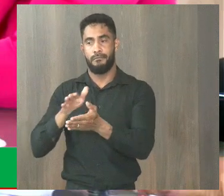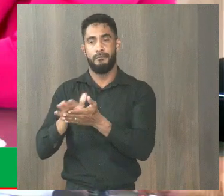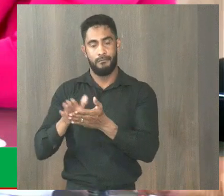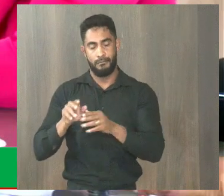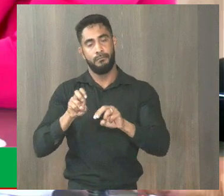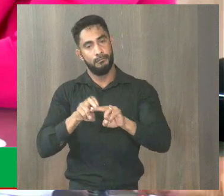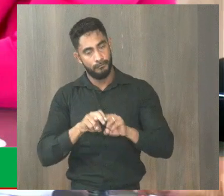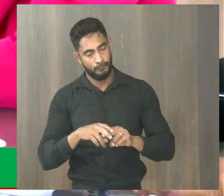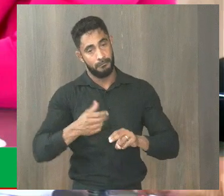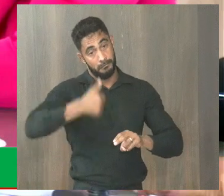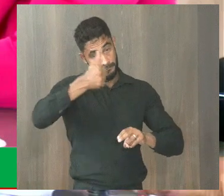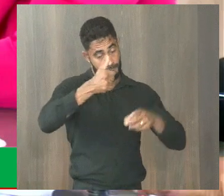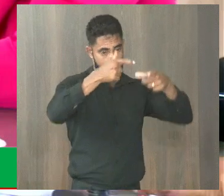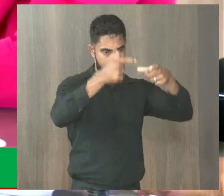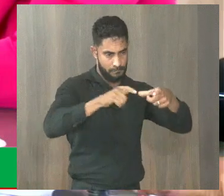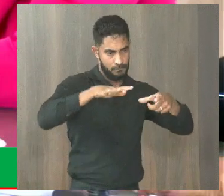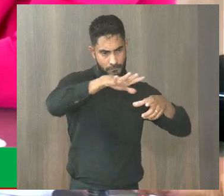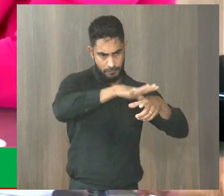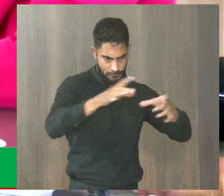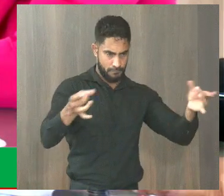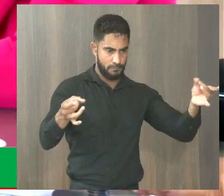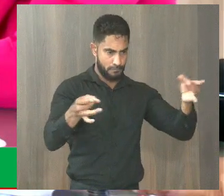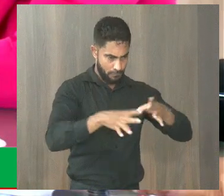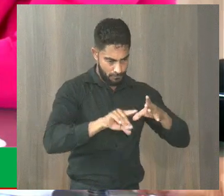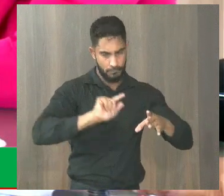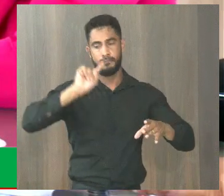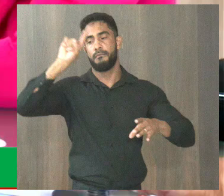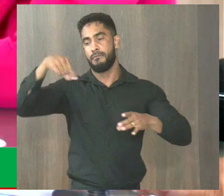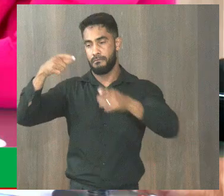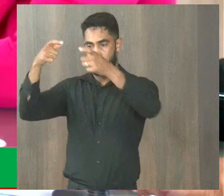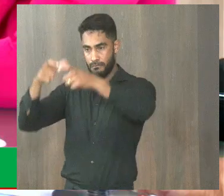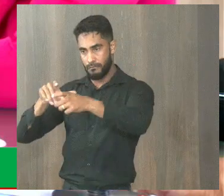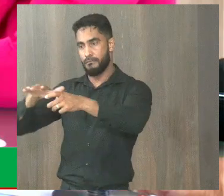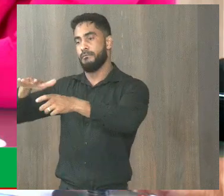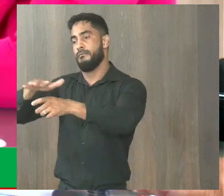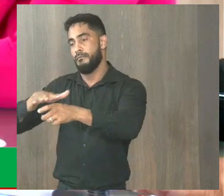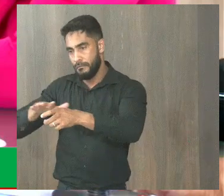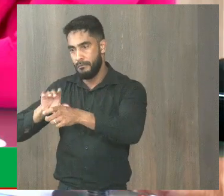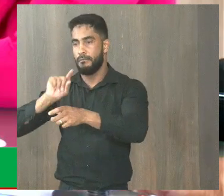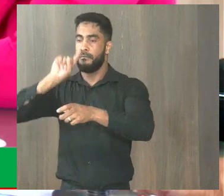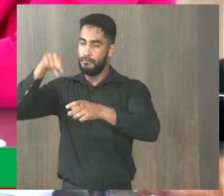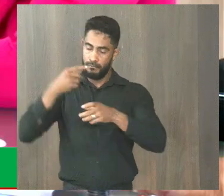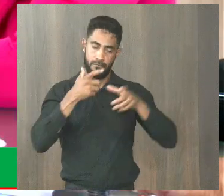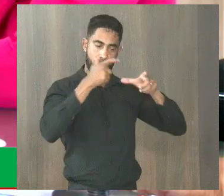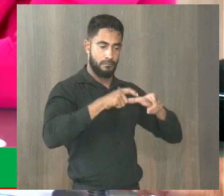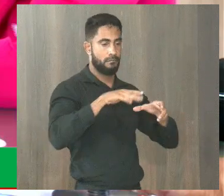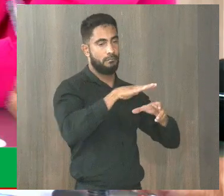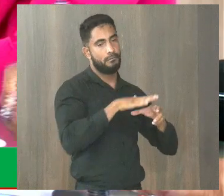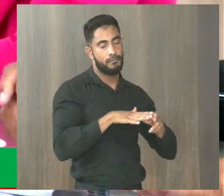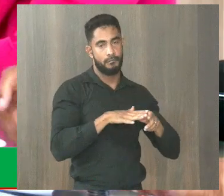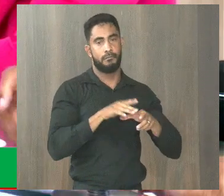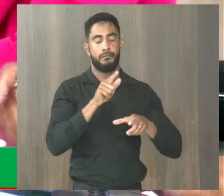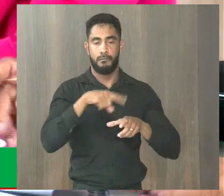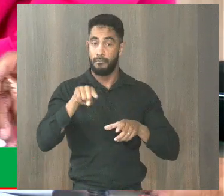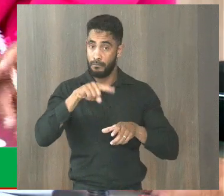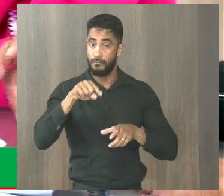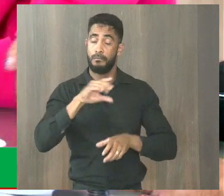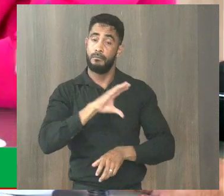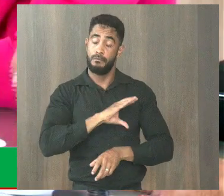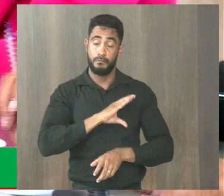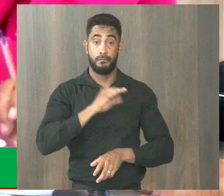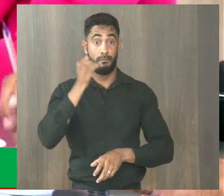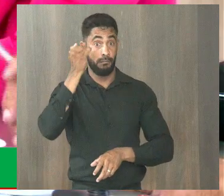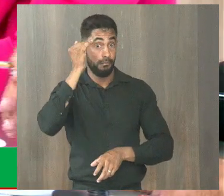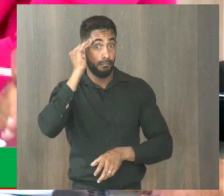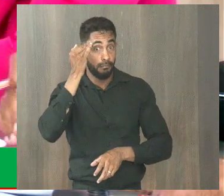localidade, faz aquela ali, termina aquela, vai para outra. É questão de logística e economia. Eu peço entendimento dos colegas quanto a isso